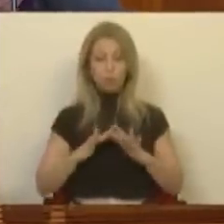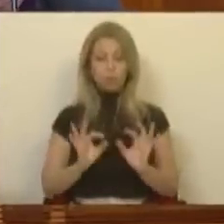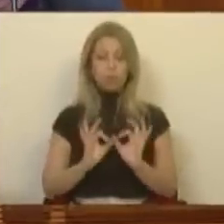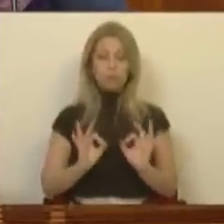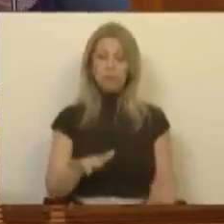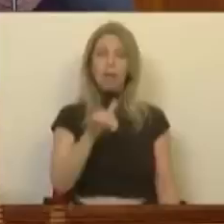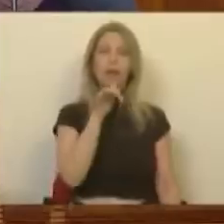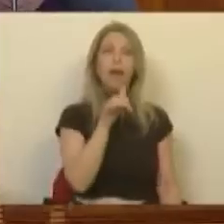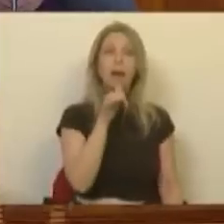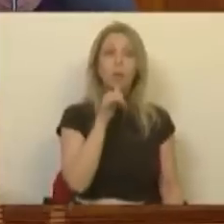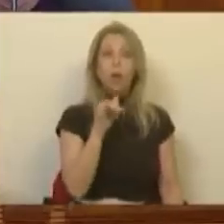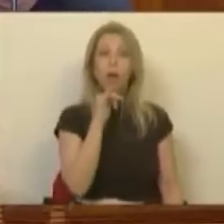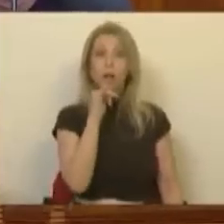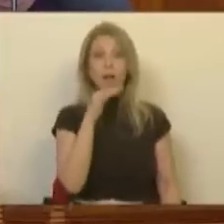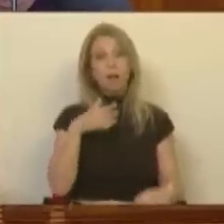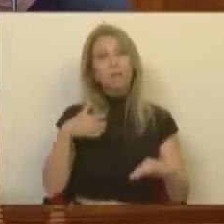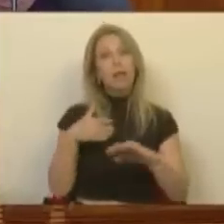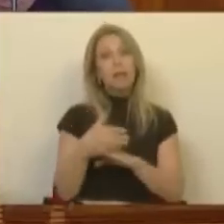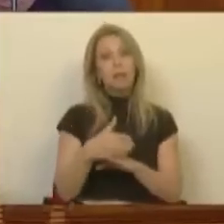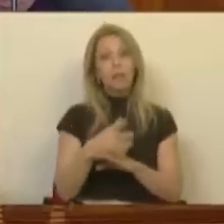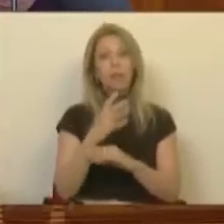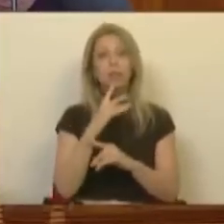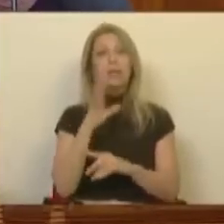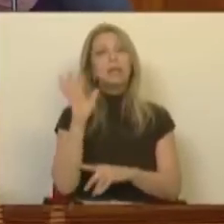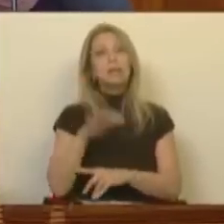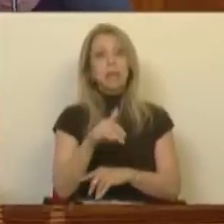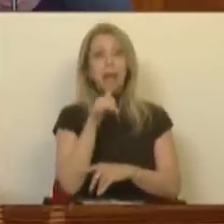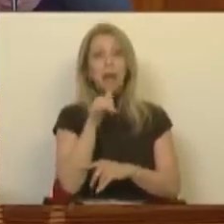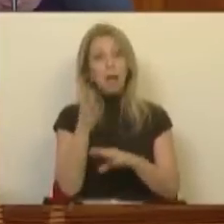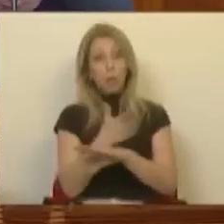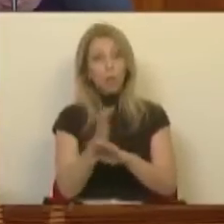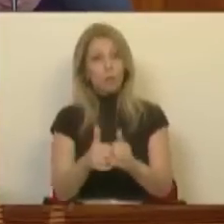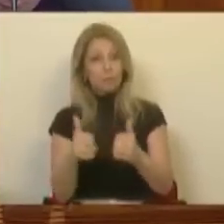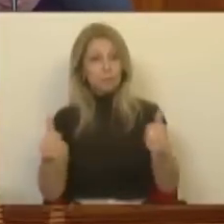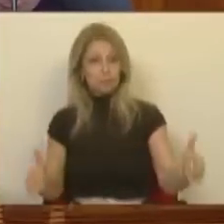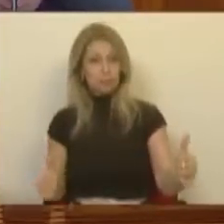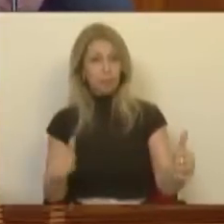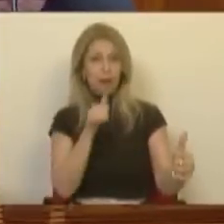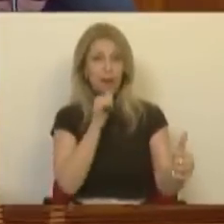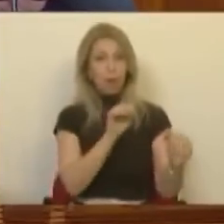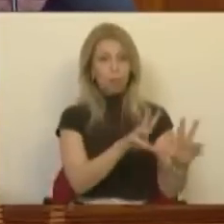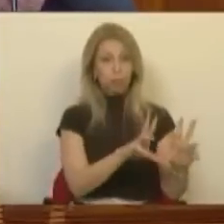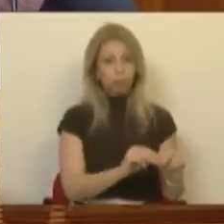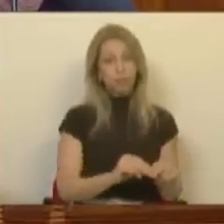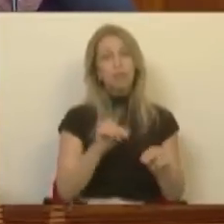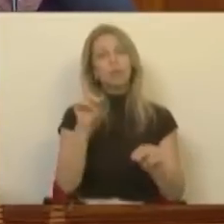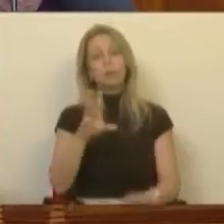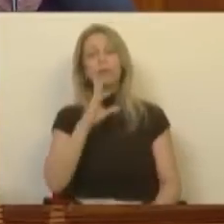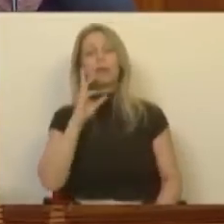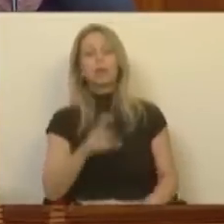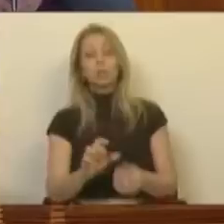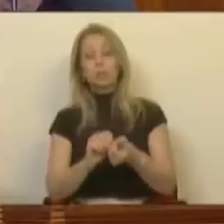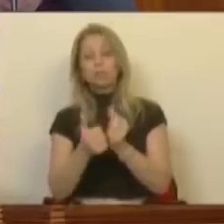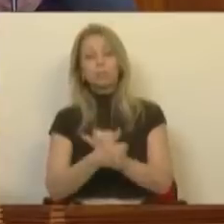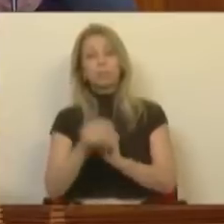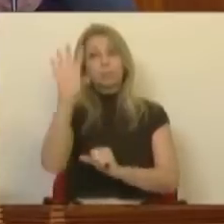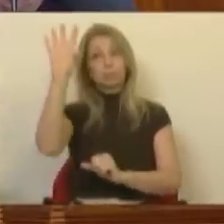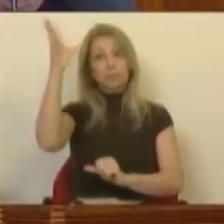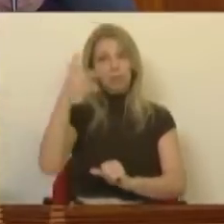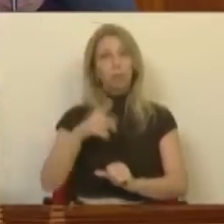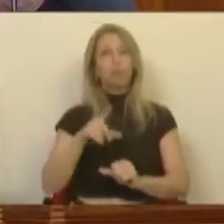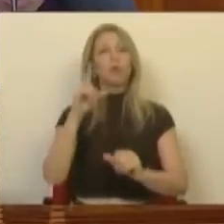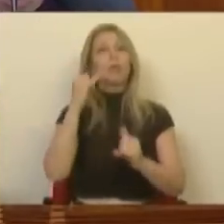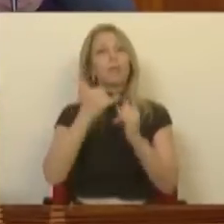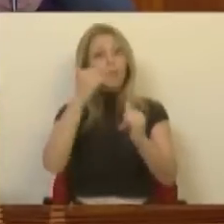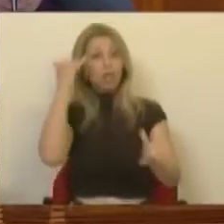da água no Algarve através da distalização de responder à transição climática de responder à transição digital e sobretudo de